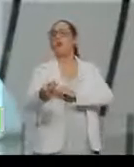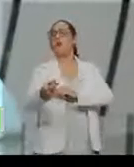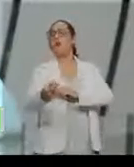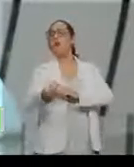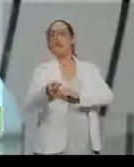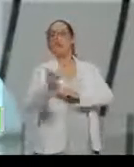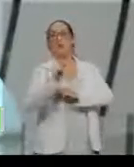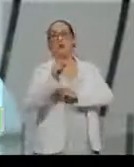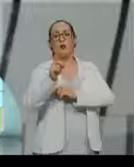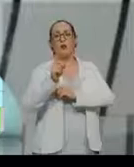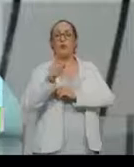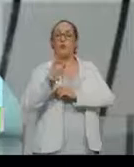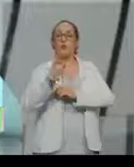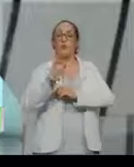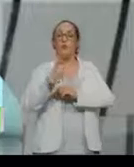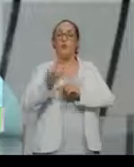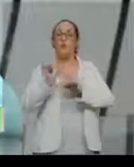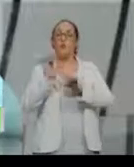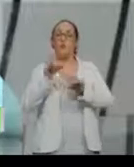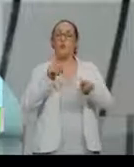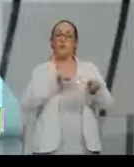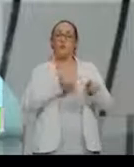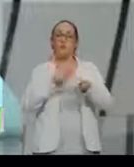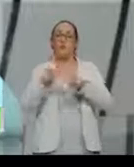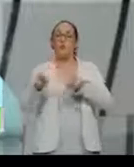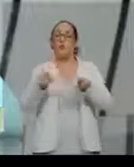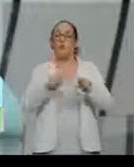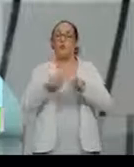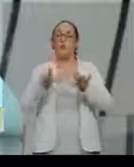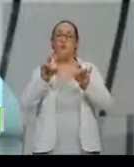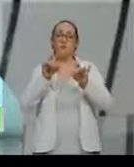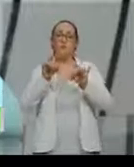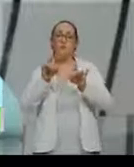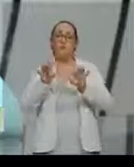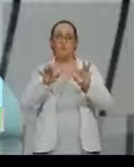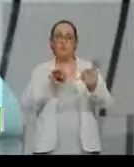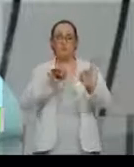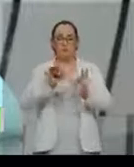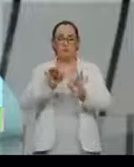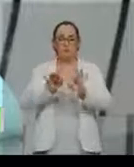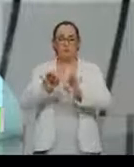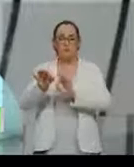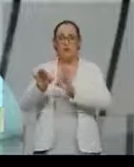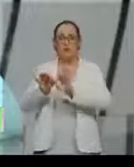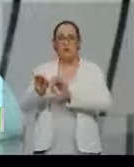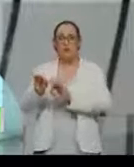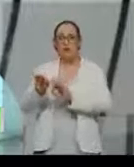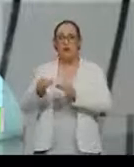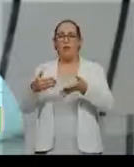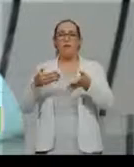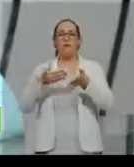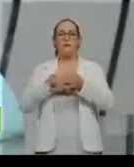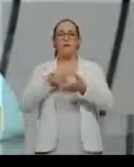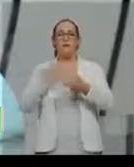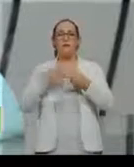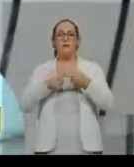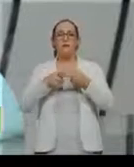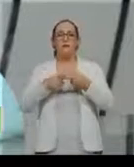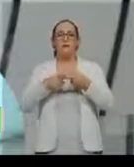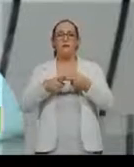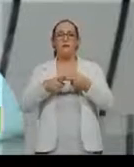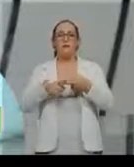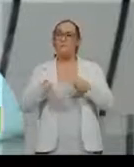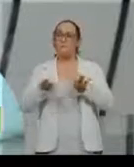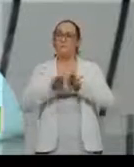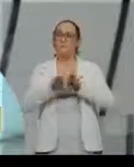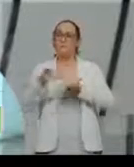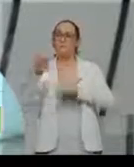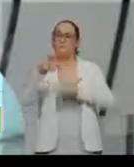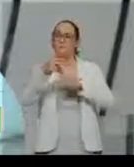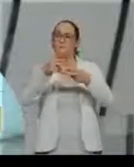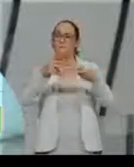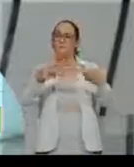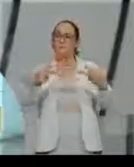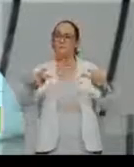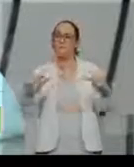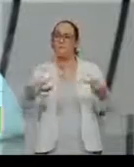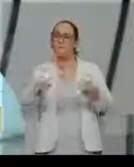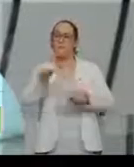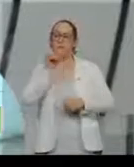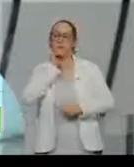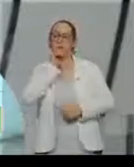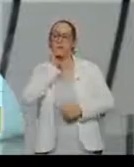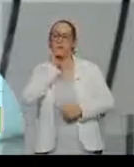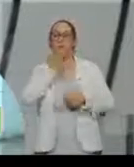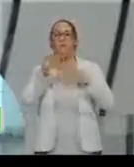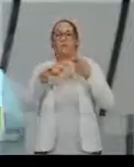correção mesmo, assim como outras medidas também, elas sejam, né, contribuam para isso. Então, a gente citou na aula sobre